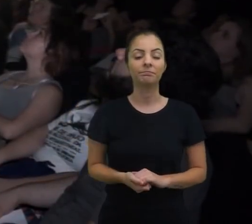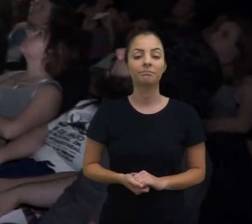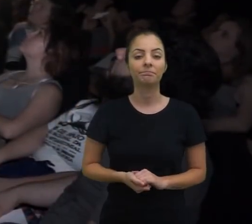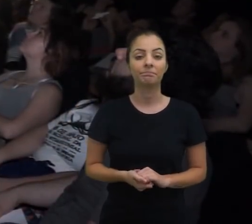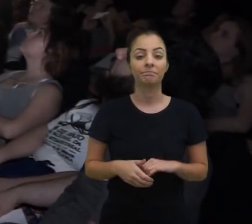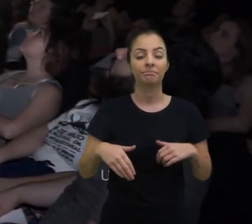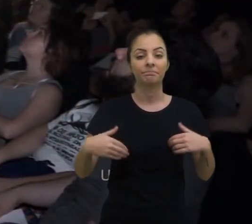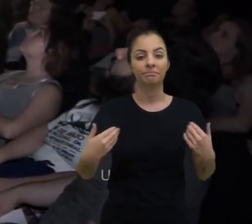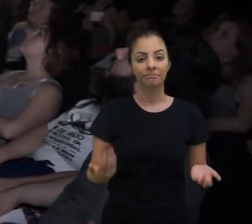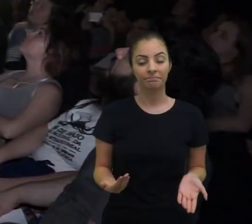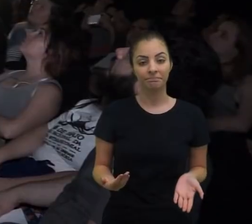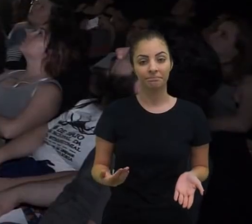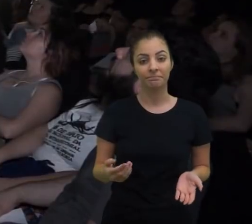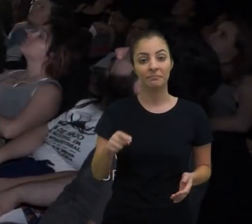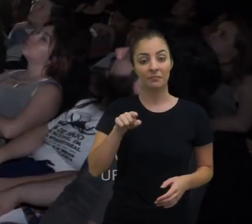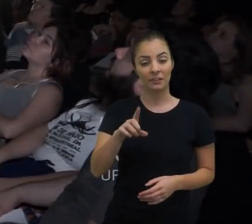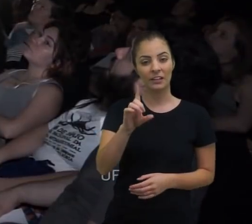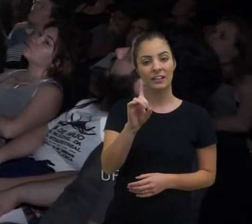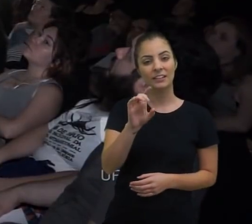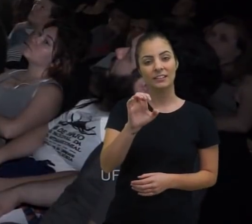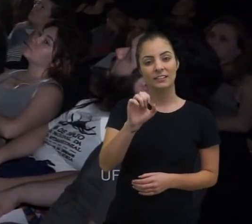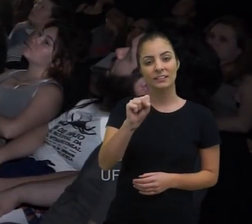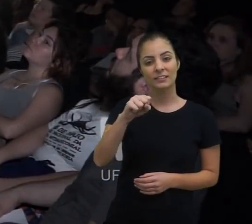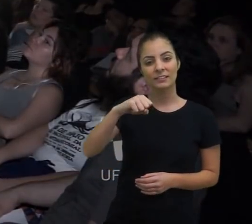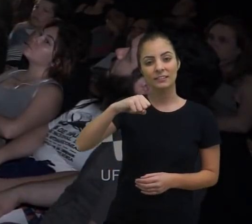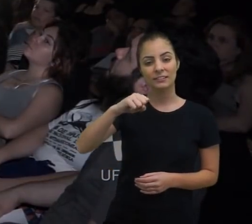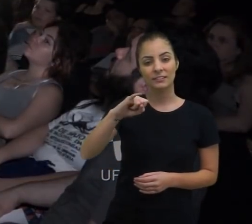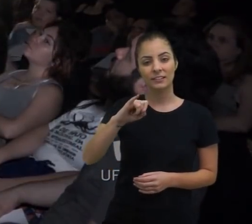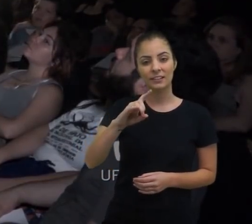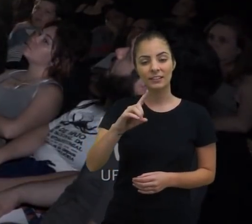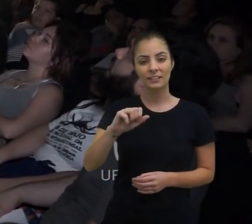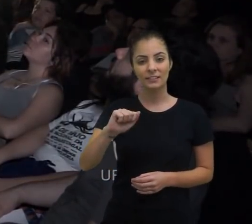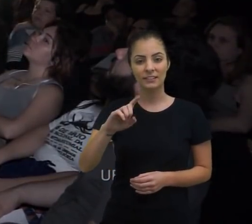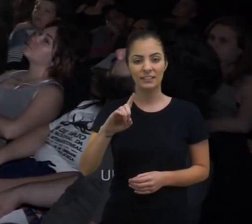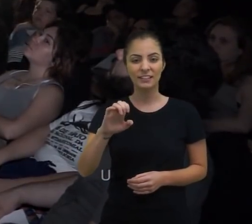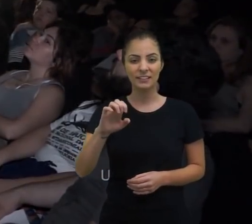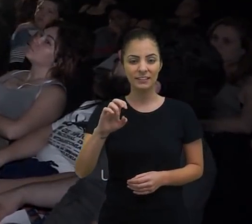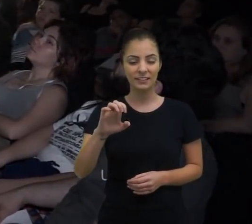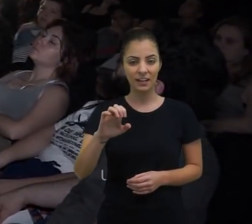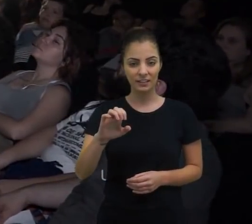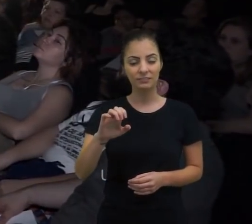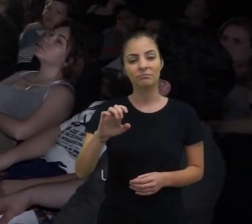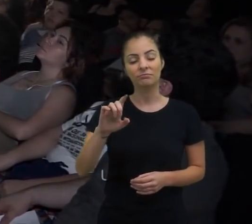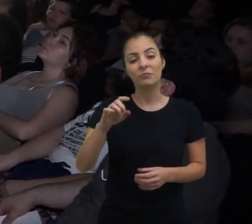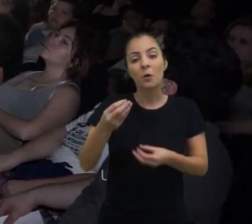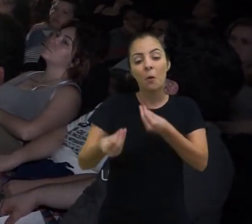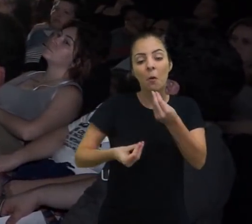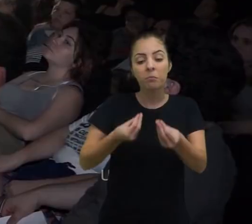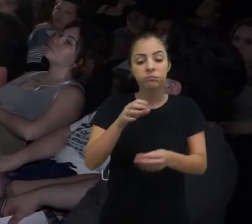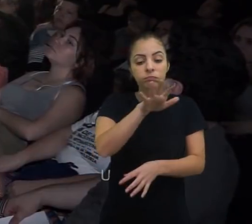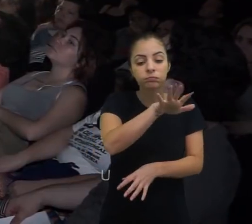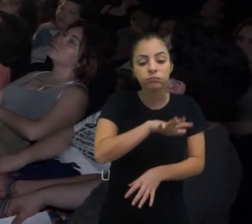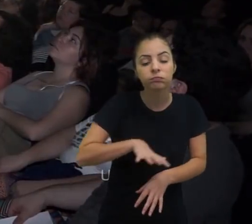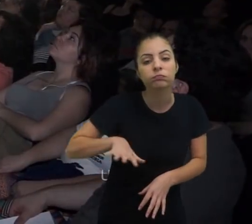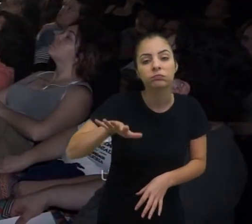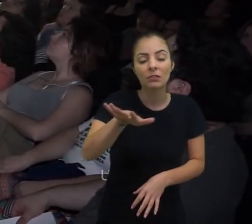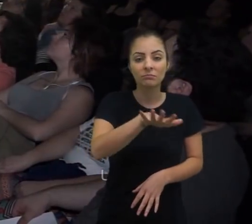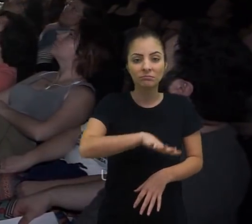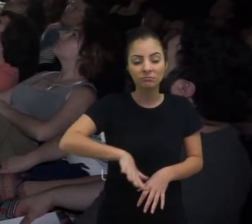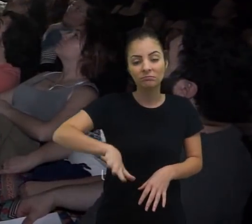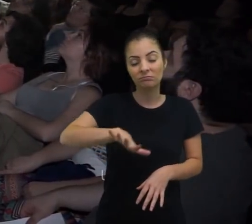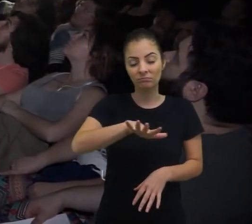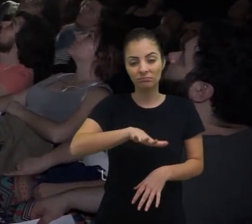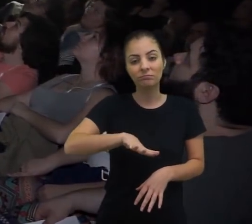densidade de matéria e energia, como é que essa matéria e energia são distribuídas pelo espaço e quanto tem em cada ponto,